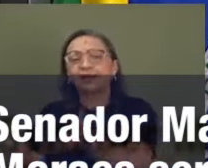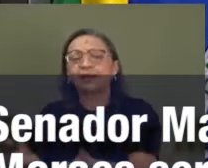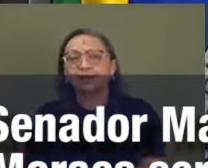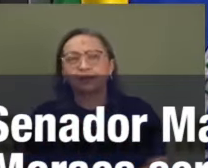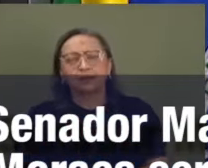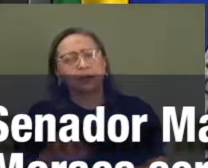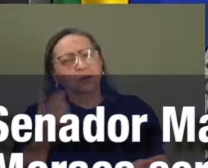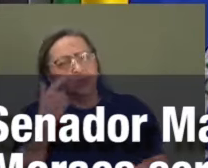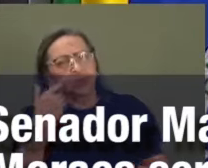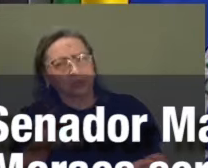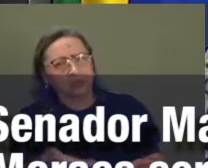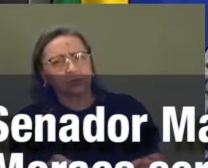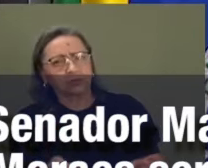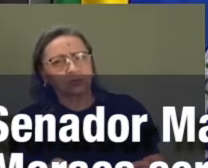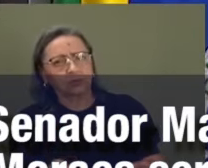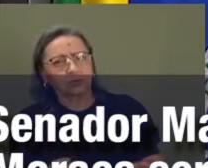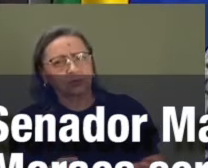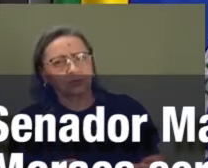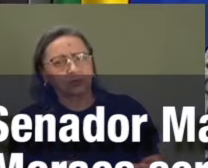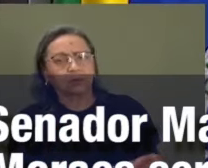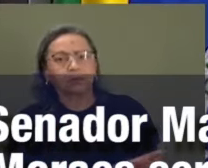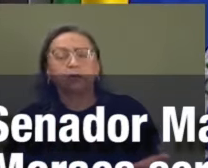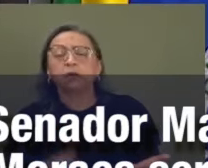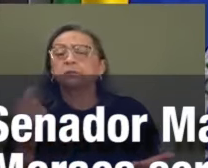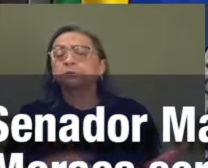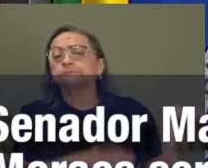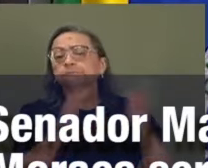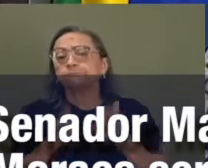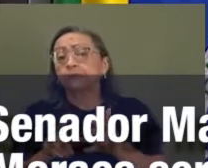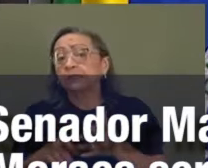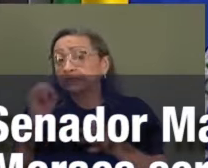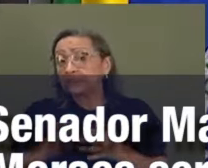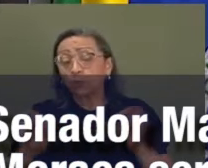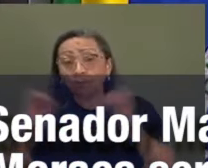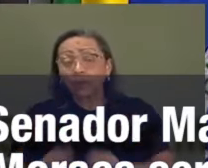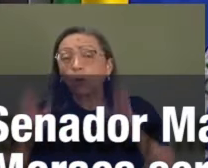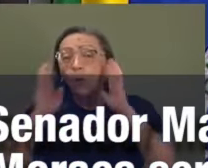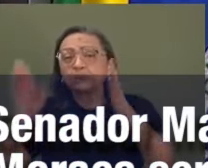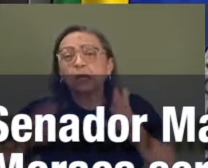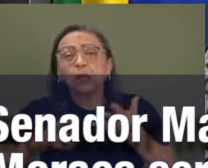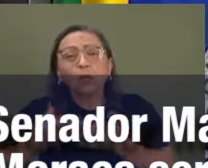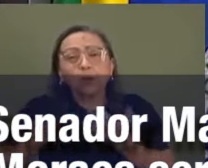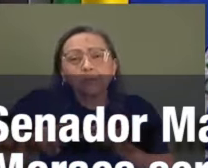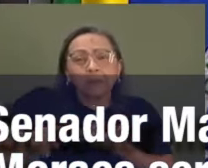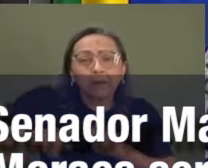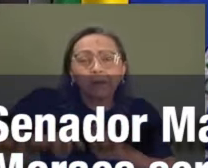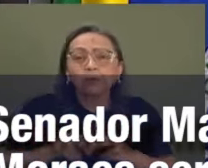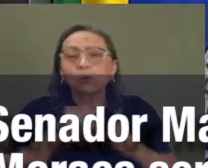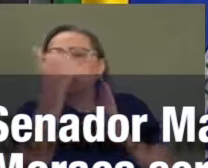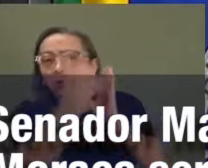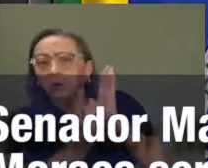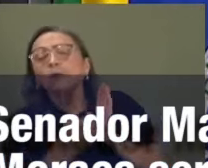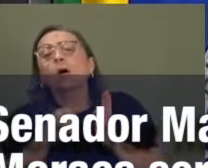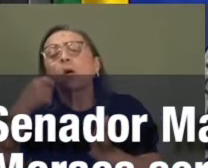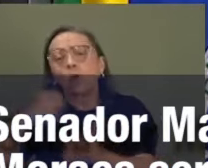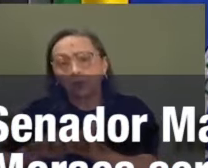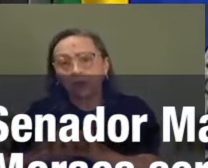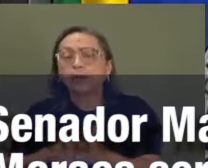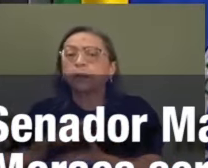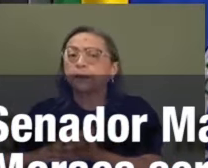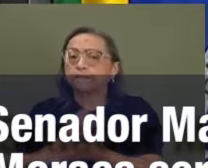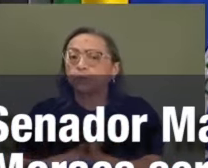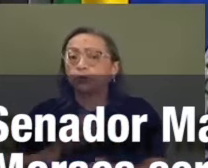para um senador da República. E aí depois vem, o descumprimento de qualquer uma das medidas alternativas aplicará na imposição de multa